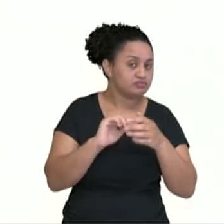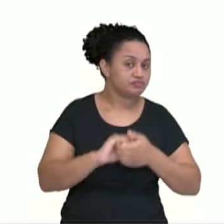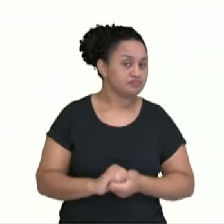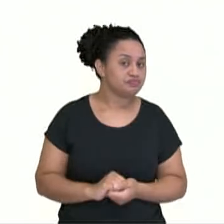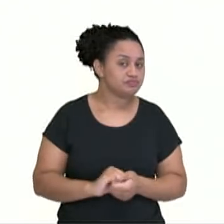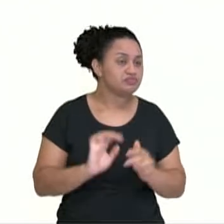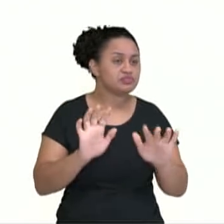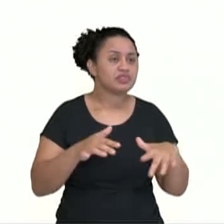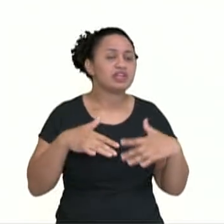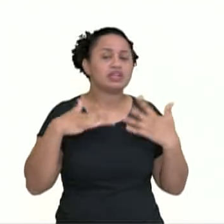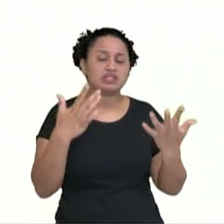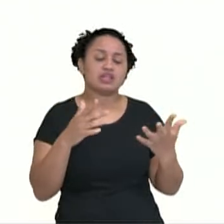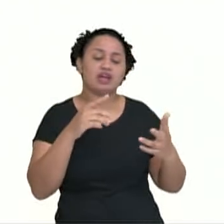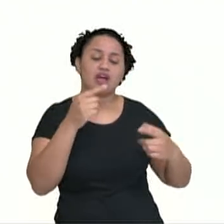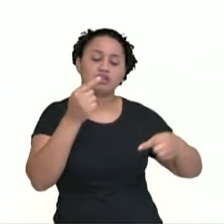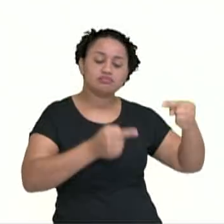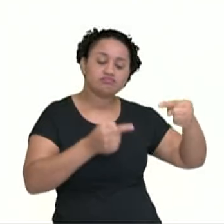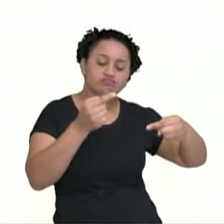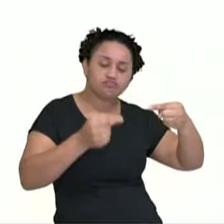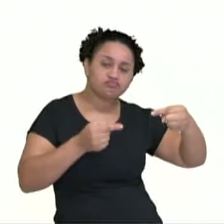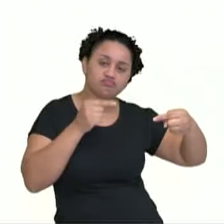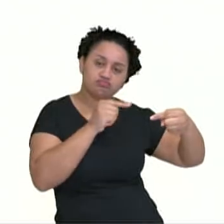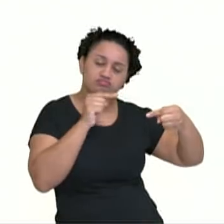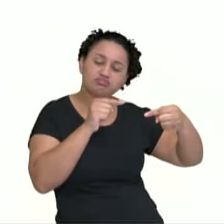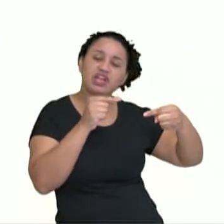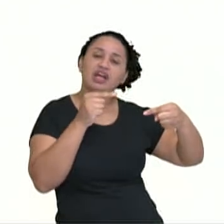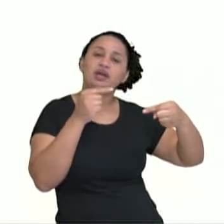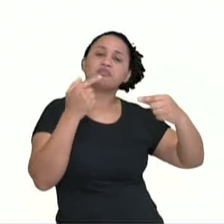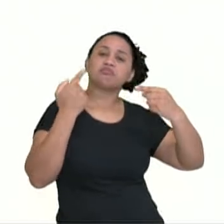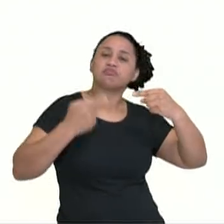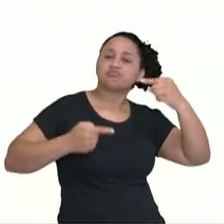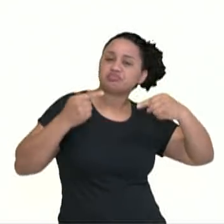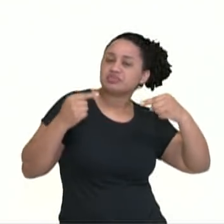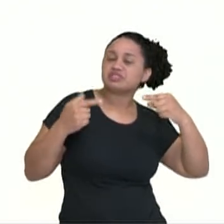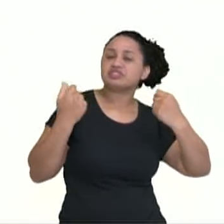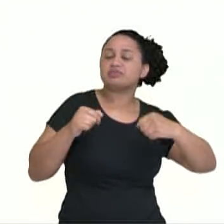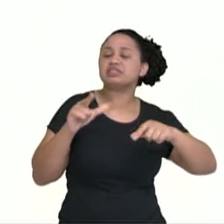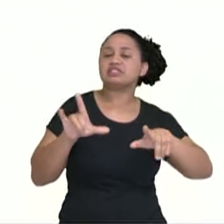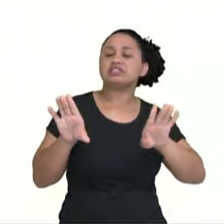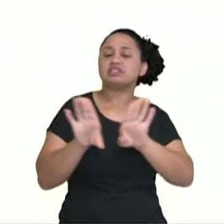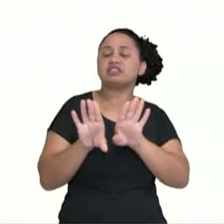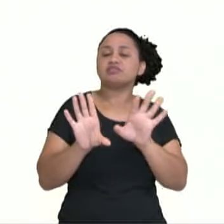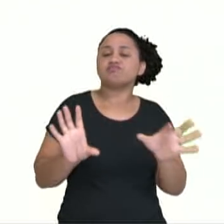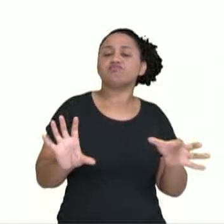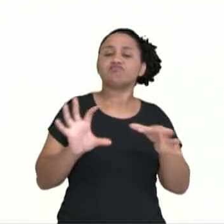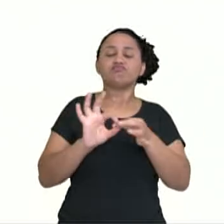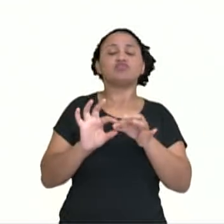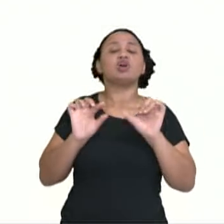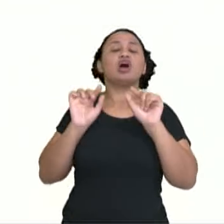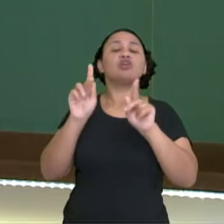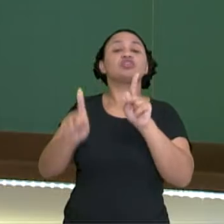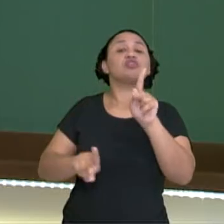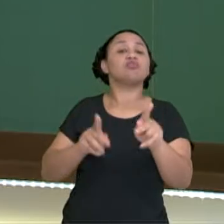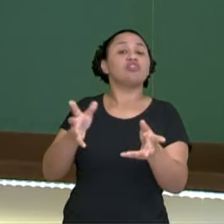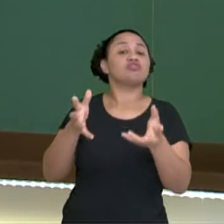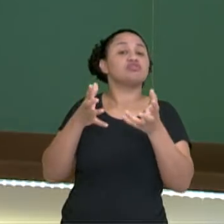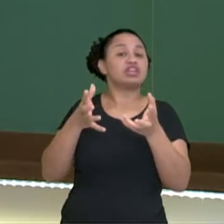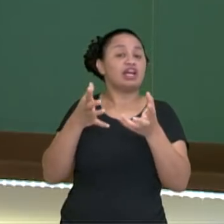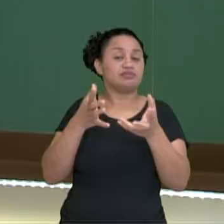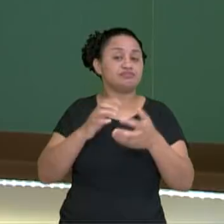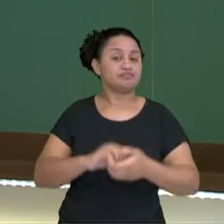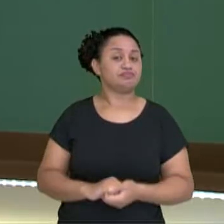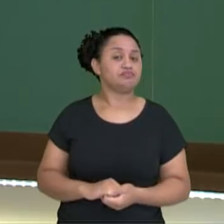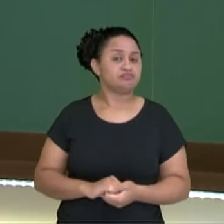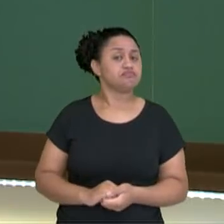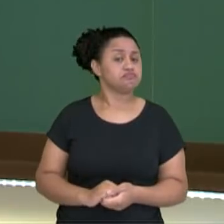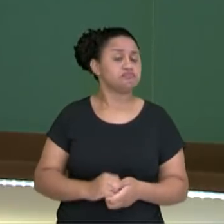Será que a política ela deve estar, né, junta com o que o povo deseja? Na